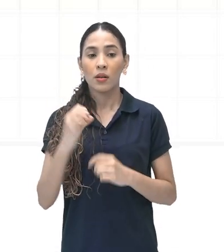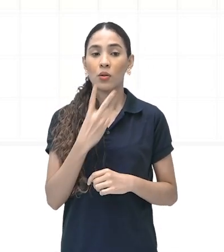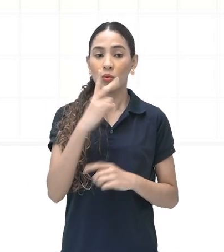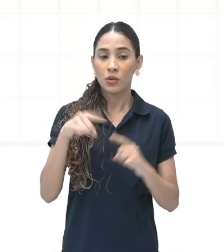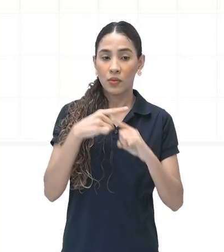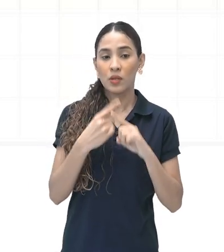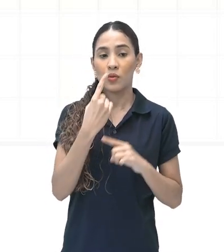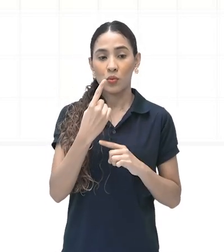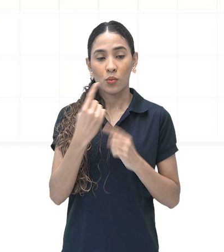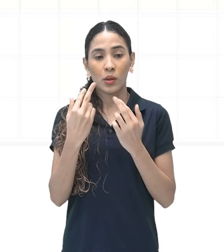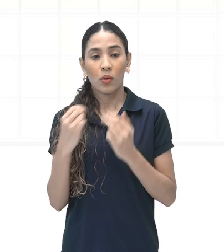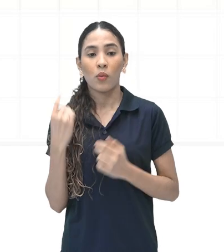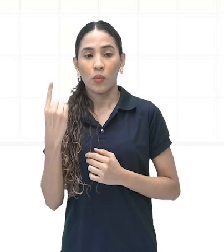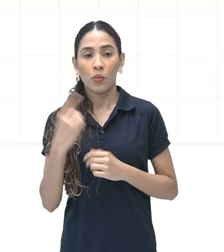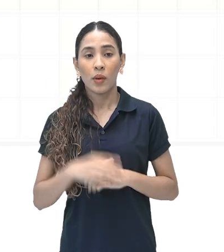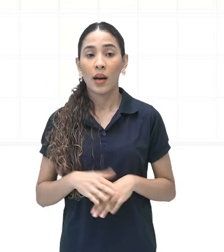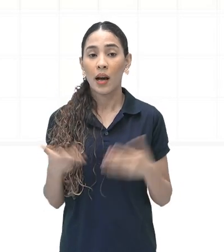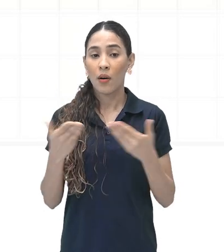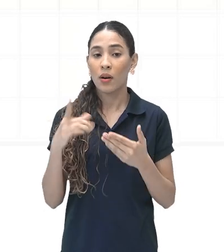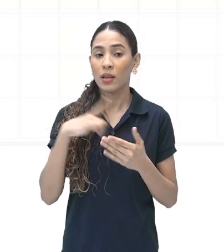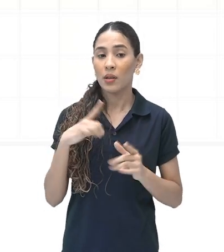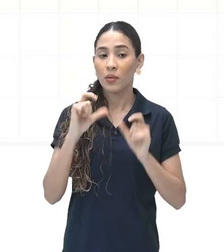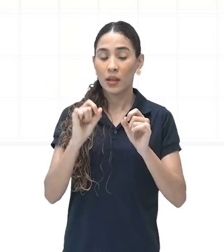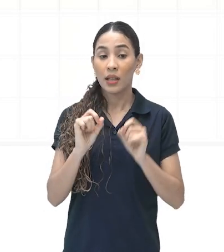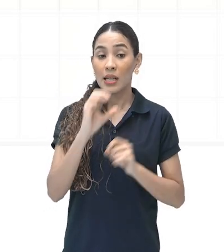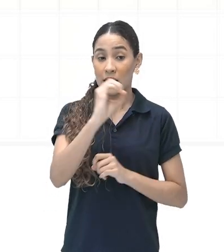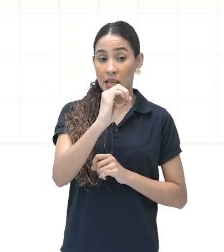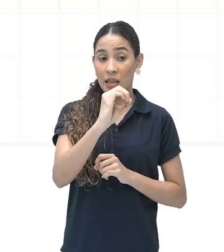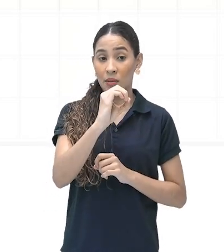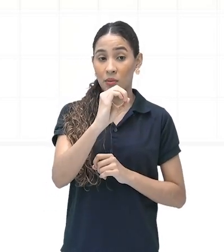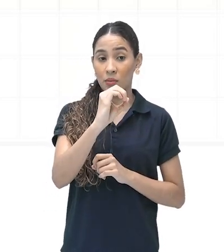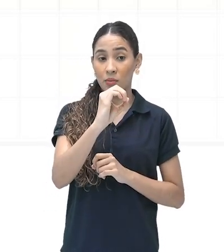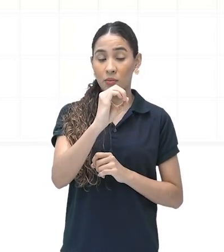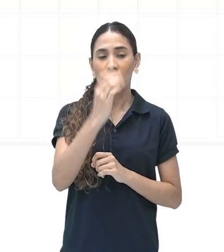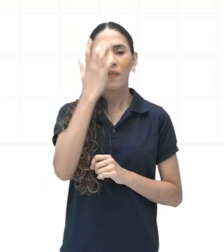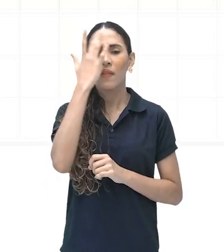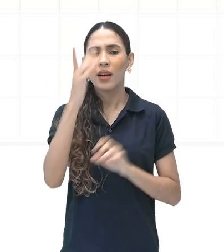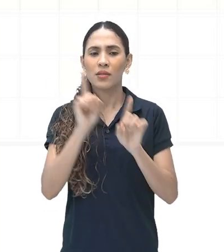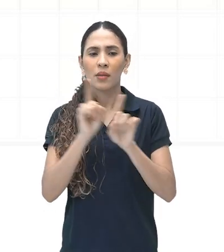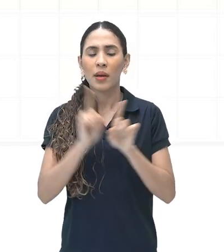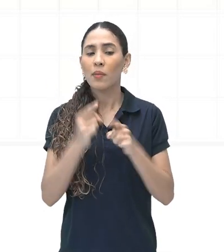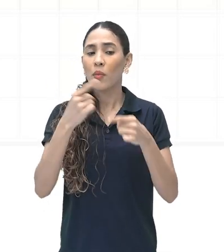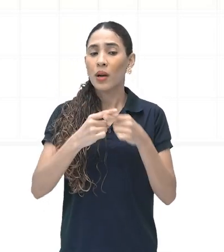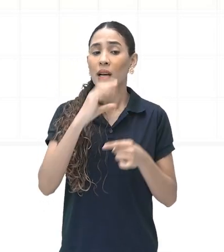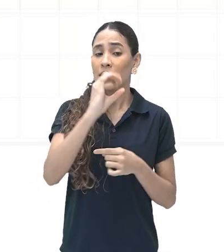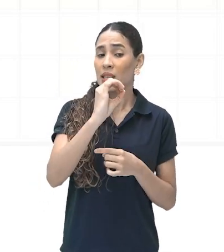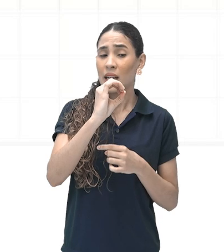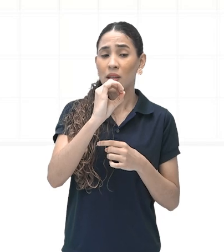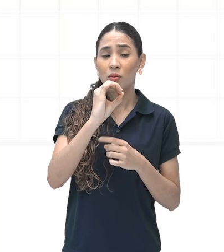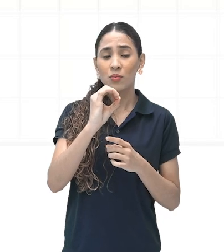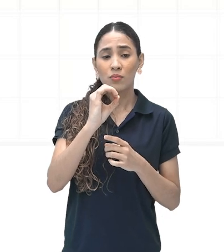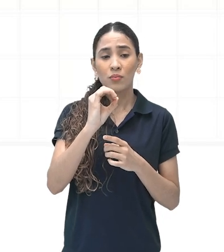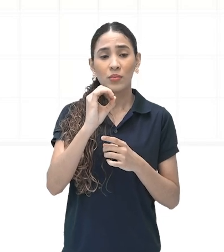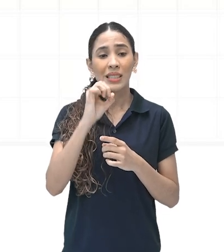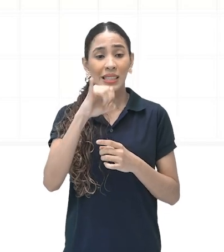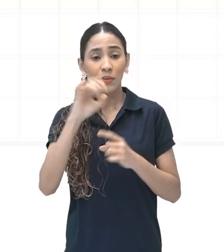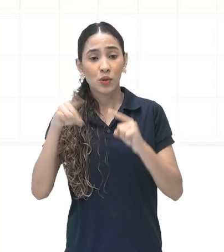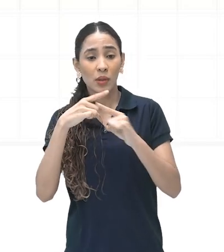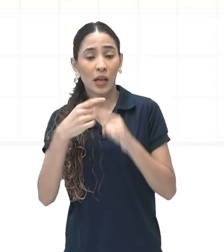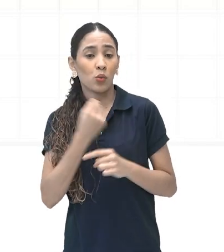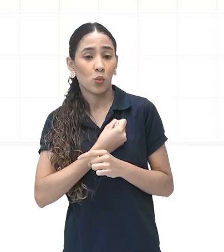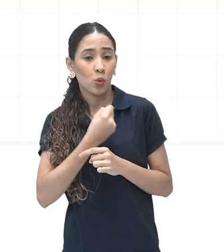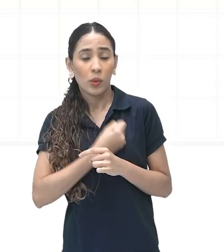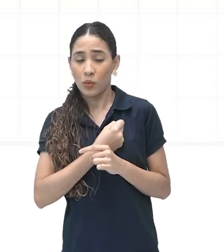é 2. Agora, nós temos aqui que olhar para o 0, né? Mas fica fácil, porque o 0 vezes todos os números de cima vai dar